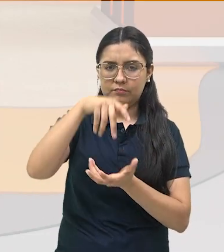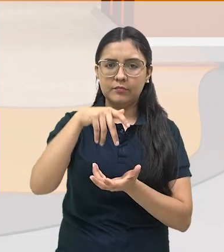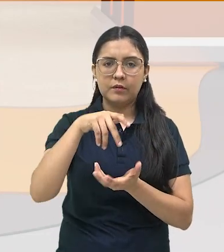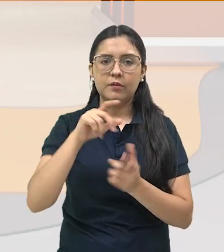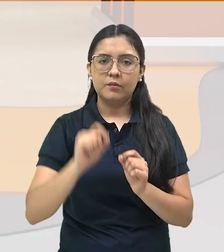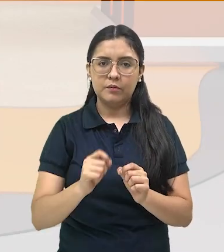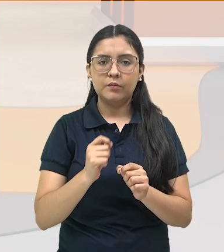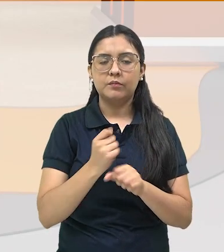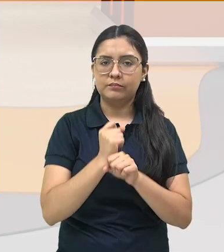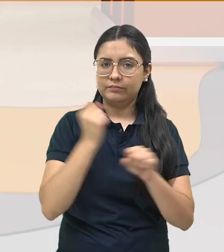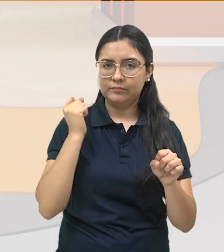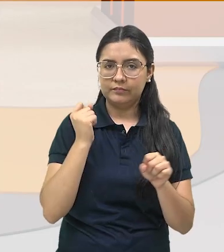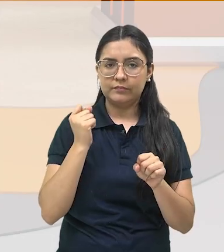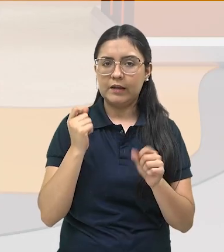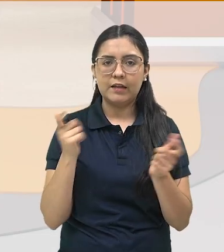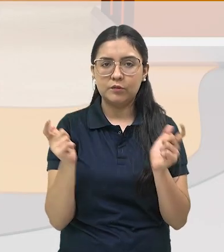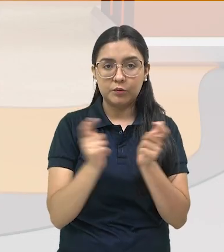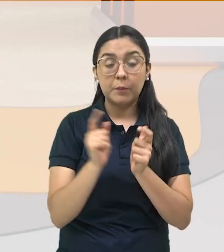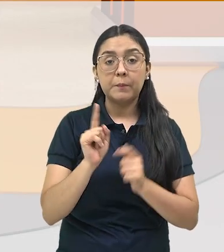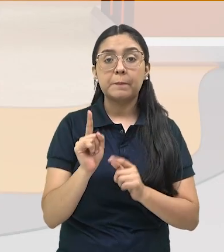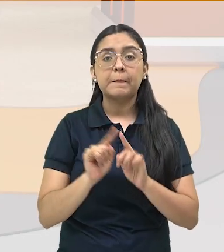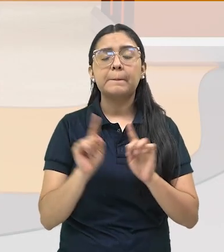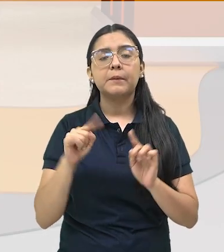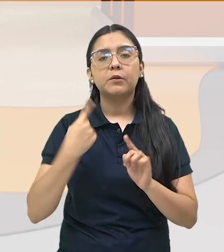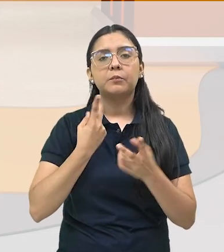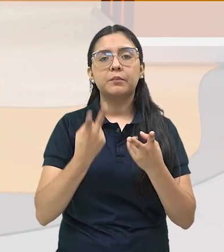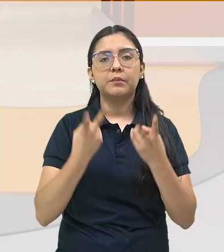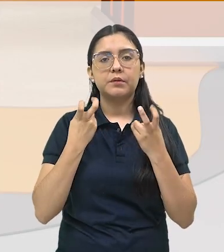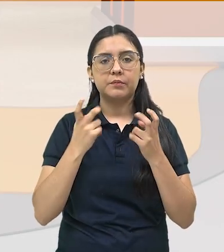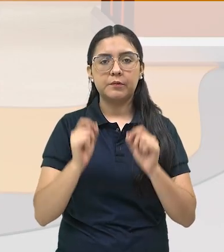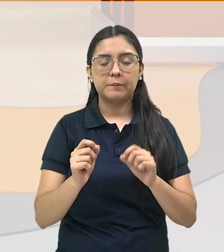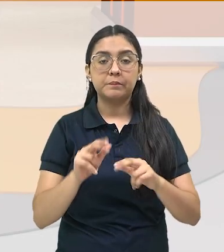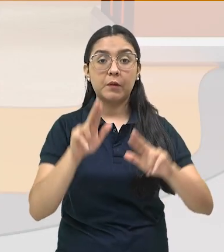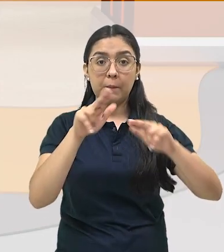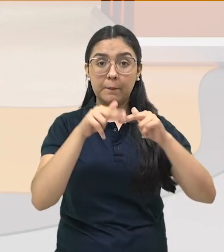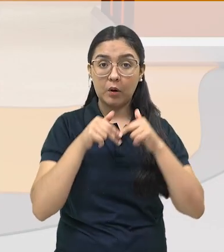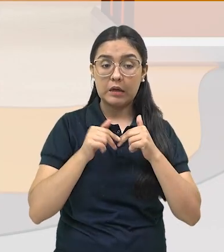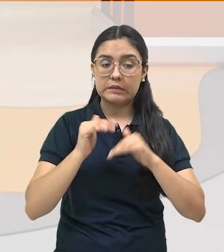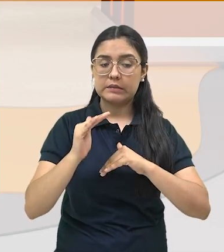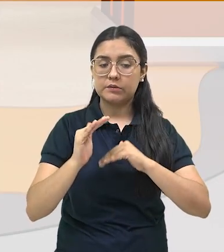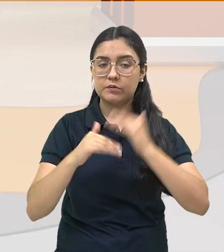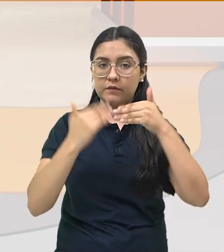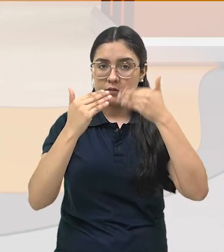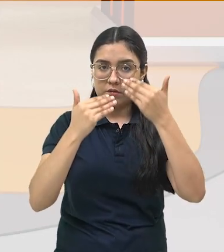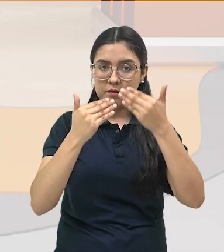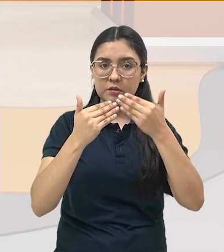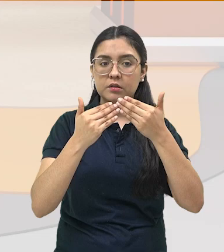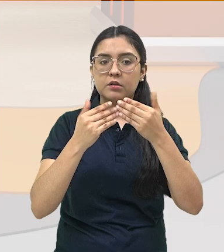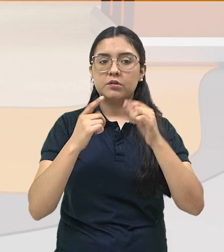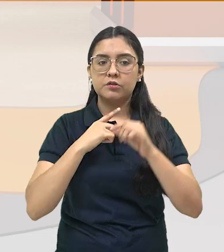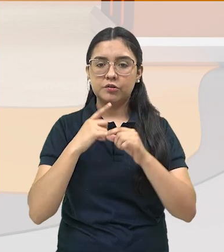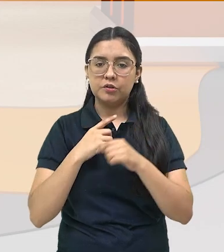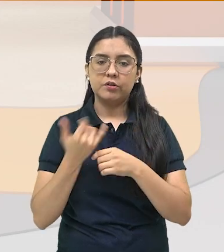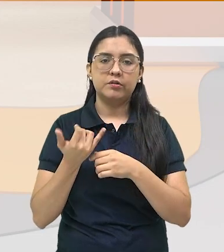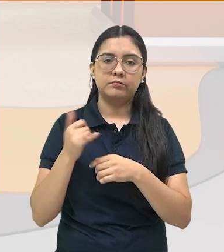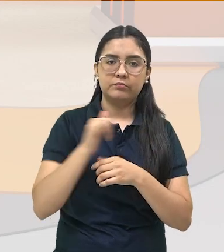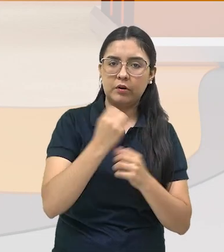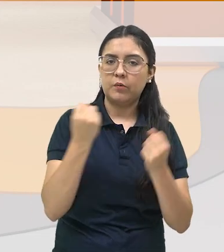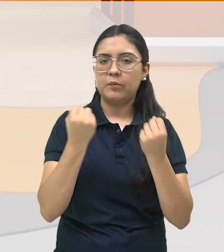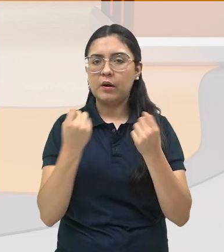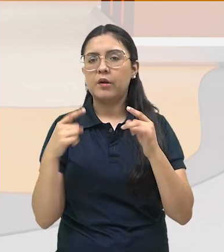tamanho, tá? Ele não diminuiu. Mas o que a gente observa? Que graças aos avanços dos meios de transporte, dos